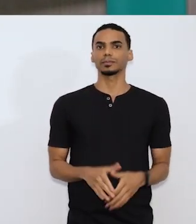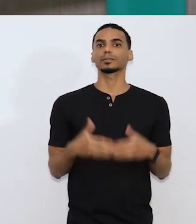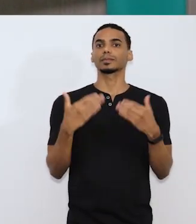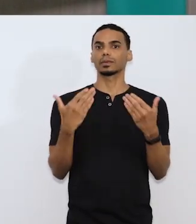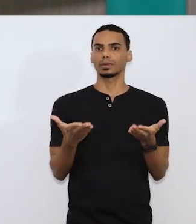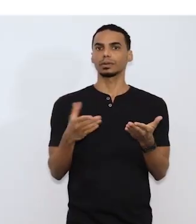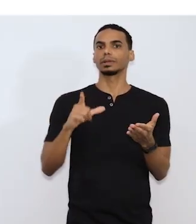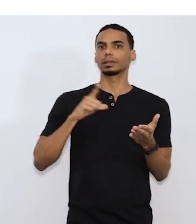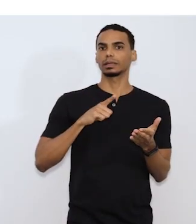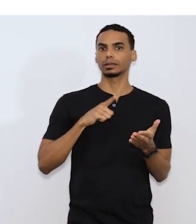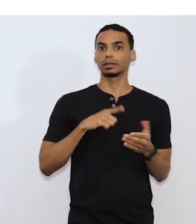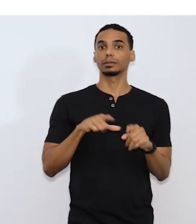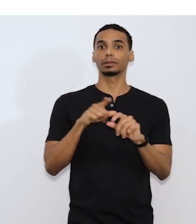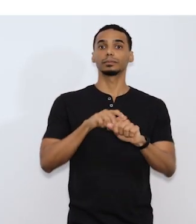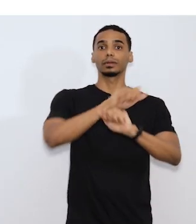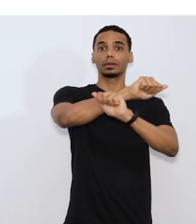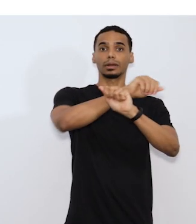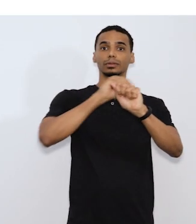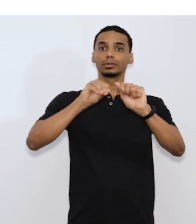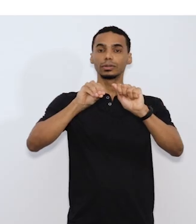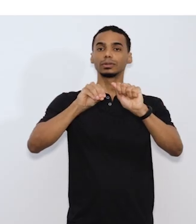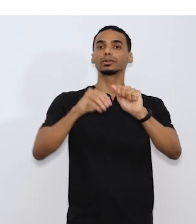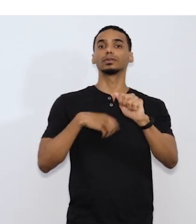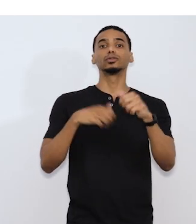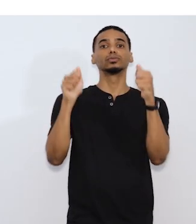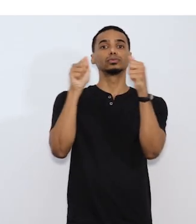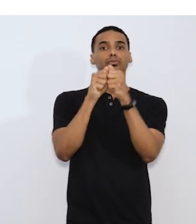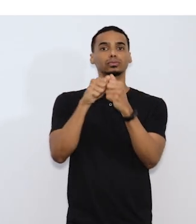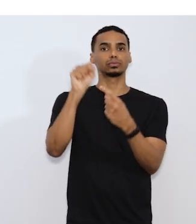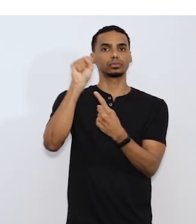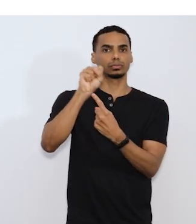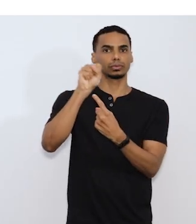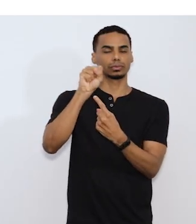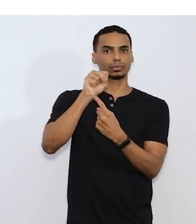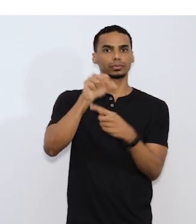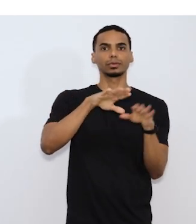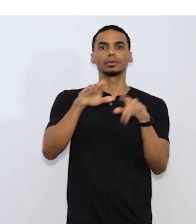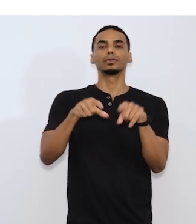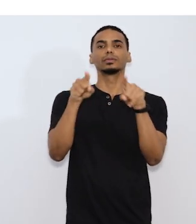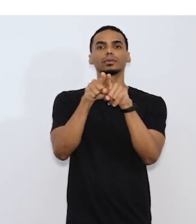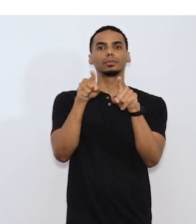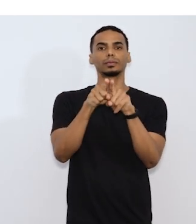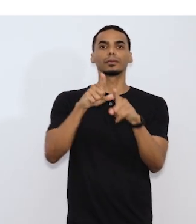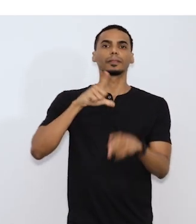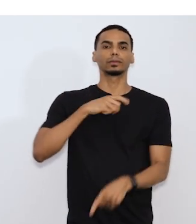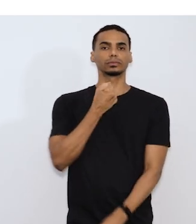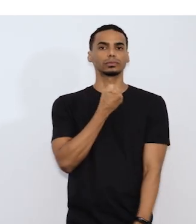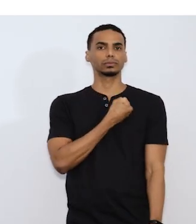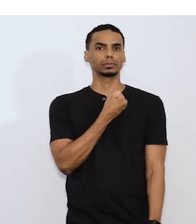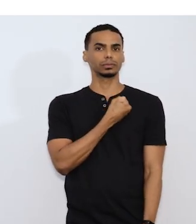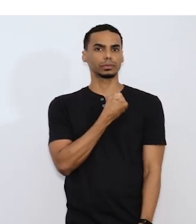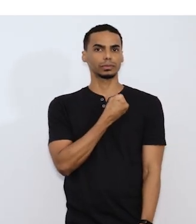nós temos a classe dos artigos, que vão acompanhar os substantivos. Eu tenho a classe dos